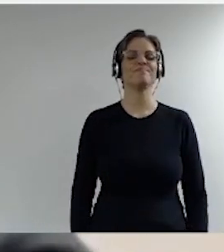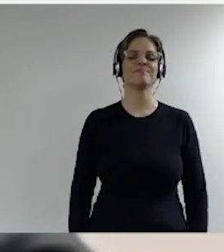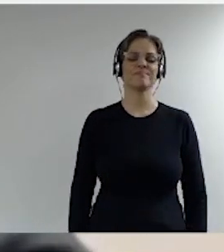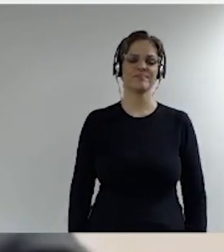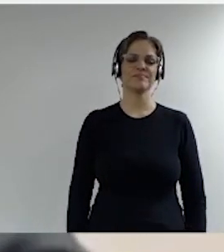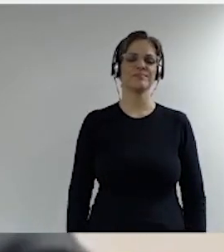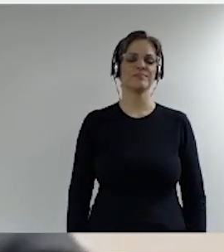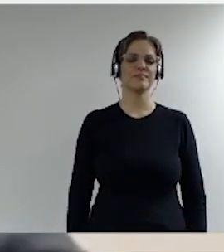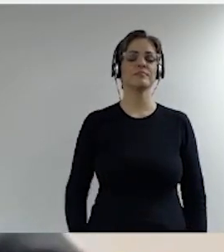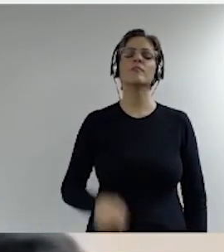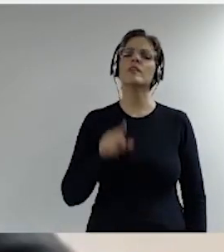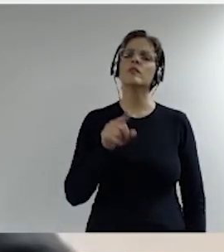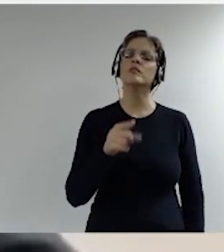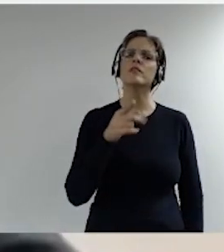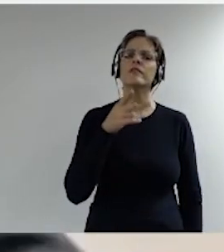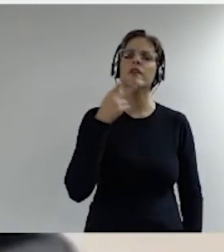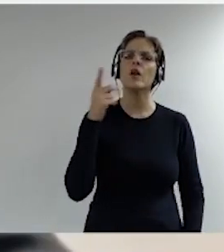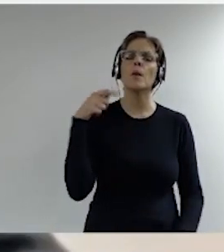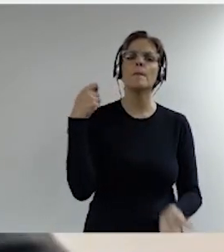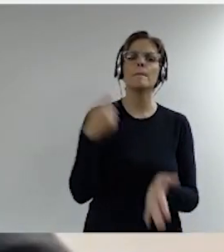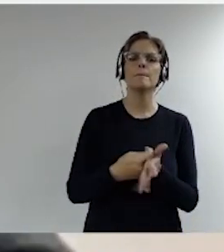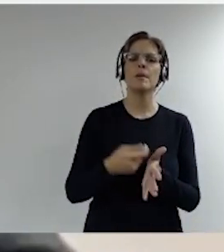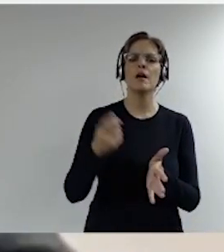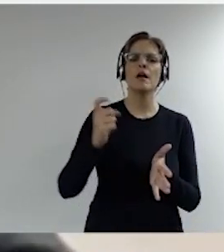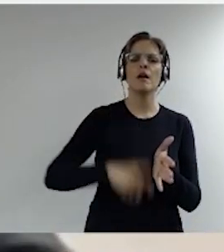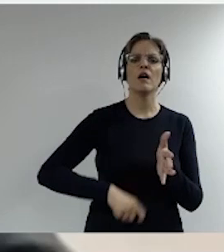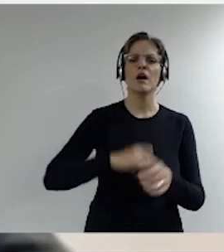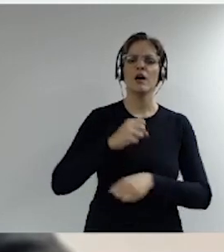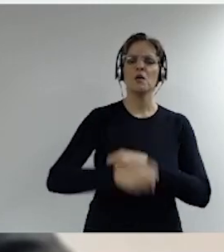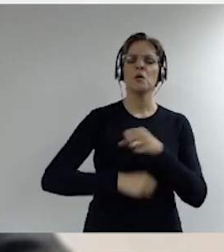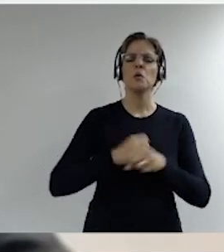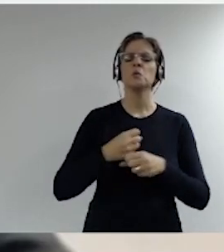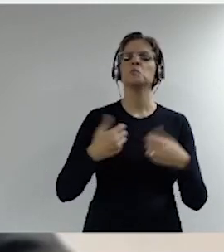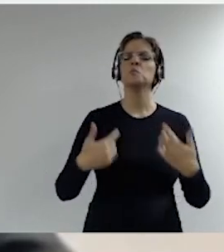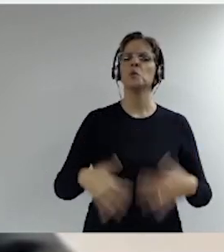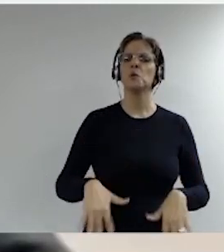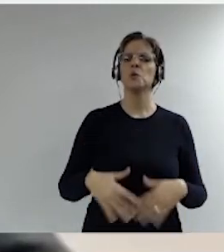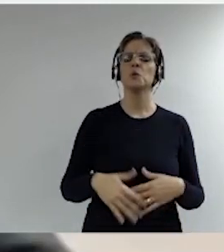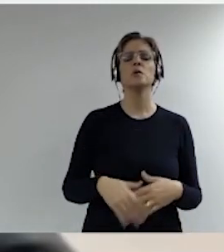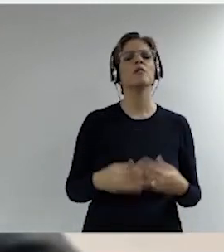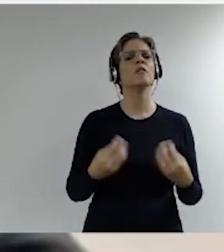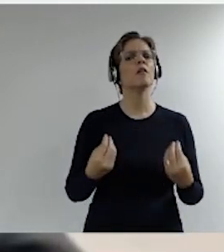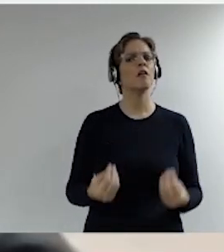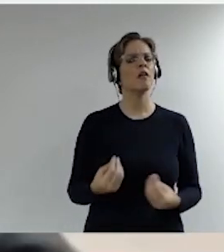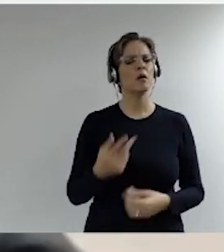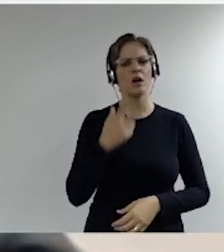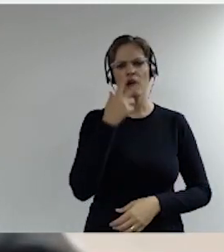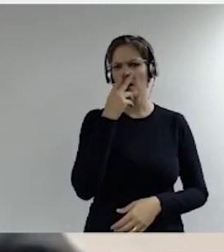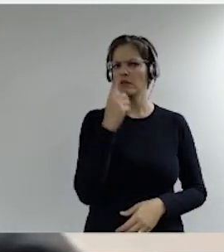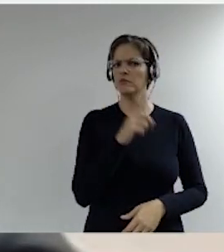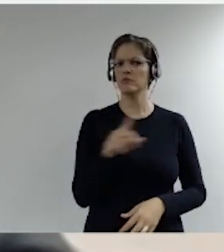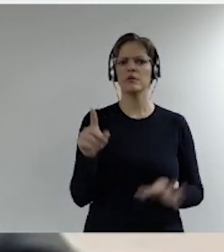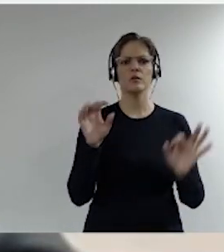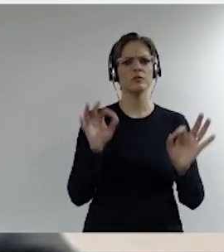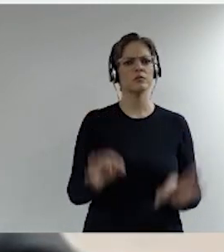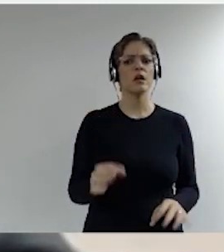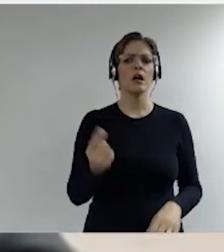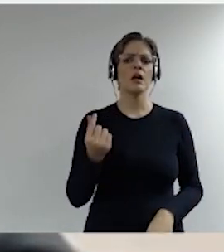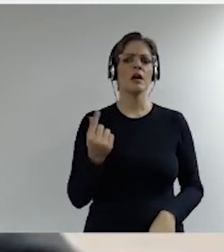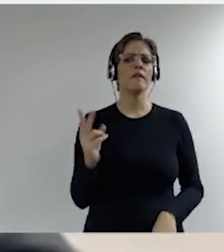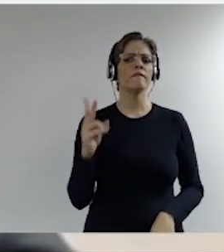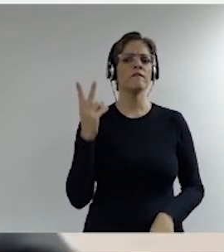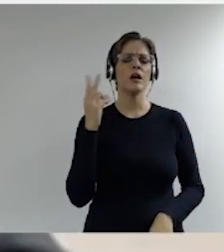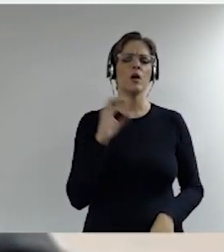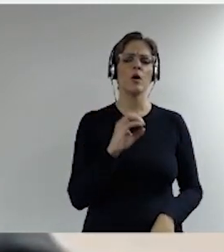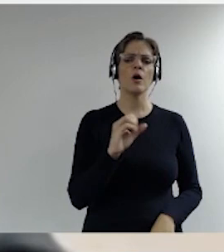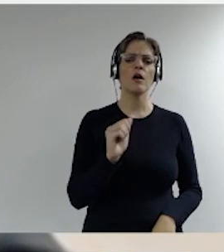da anuidade, né? E aí me soa um pouco injusto quando a própria advocacia quer comparar o valor da nossa anuidade do sistema